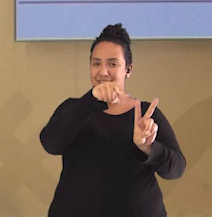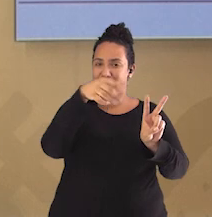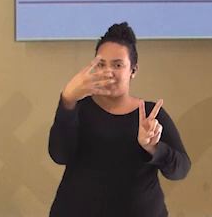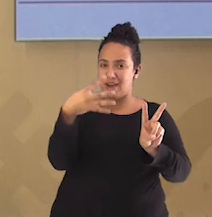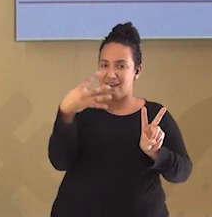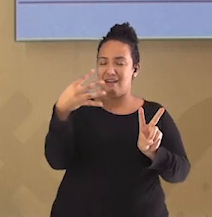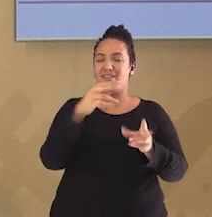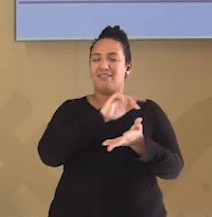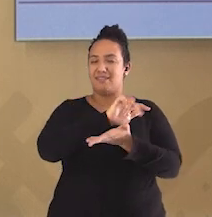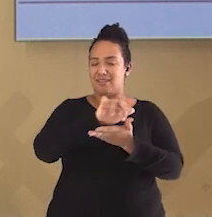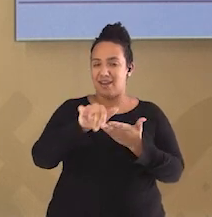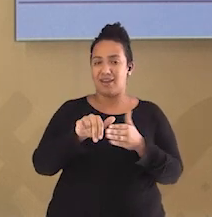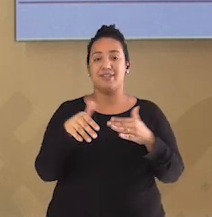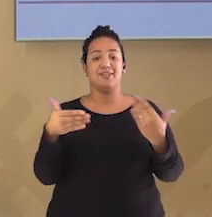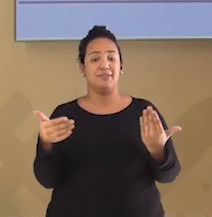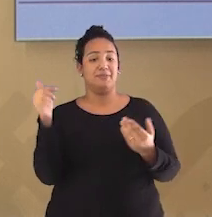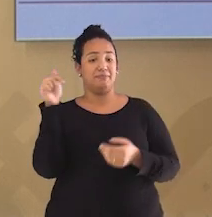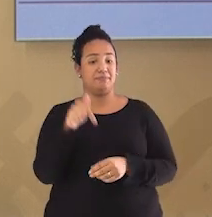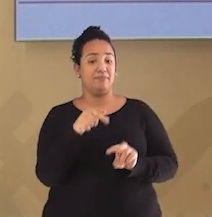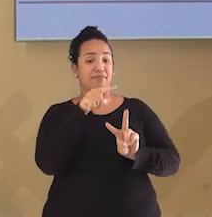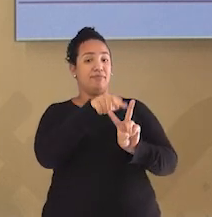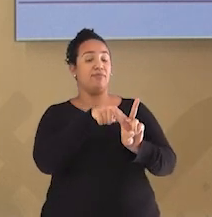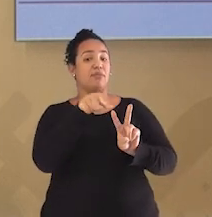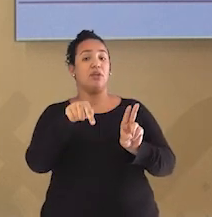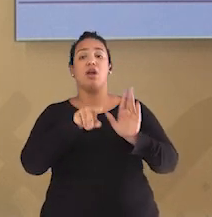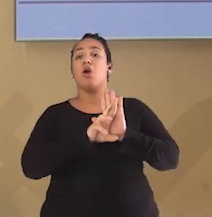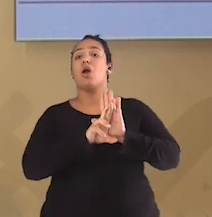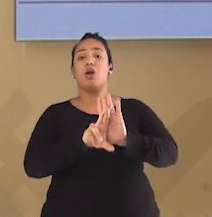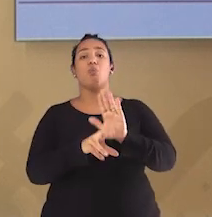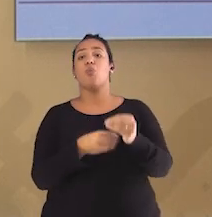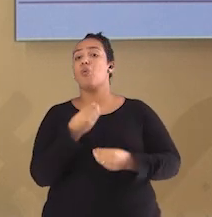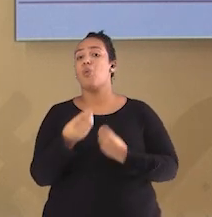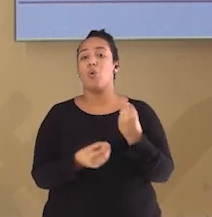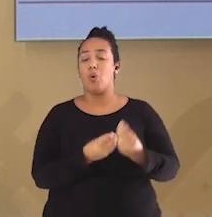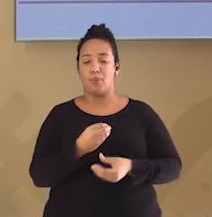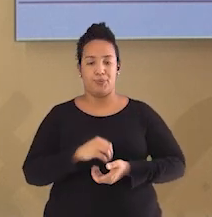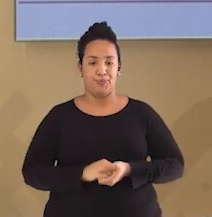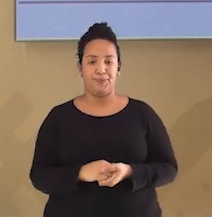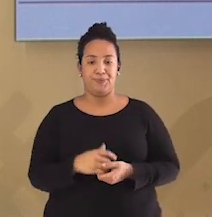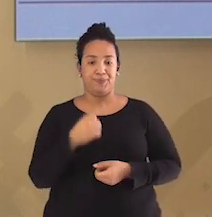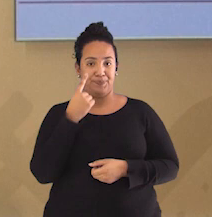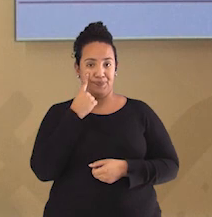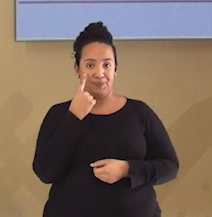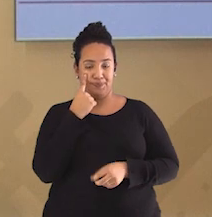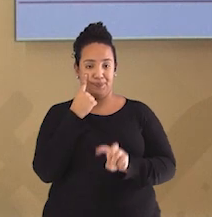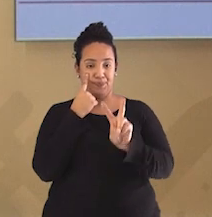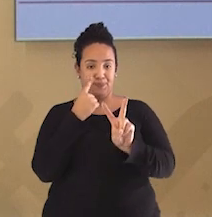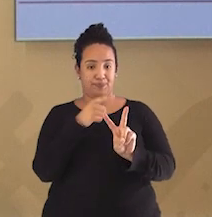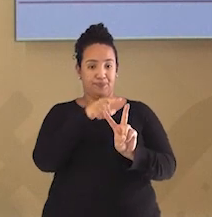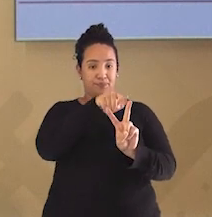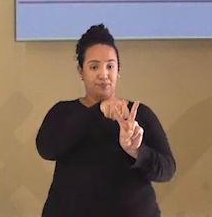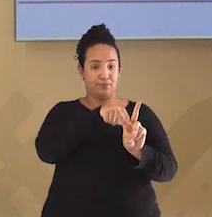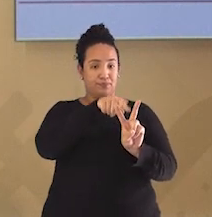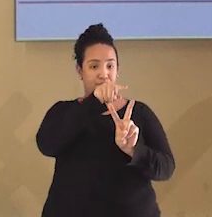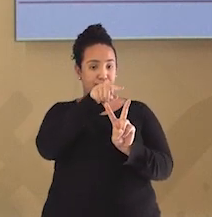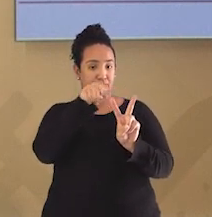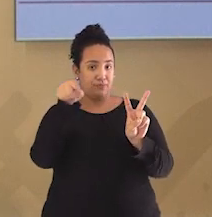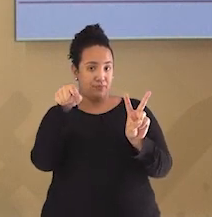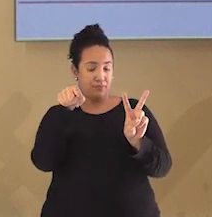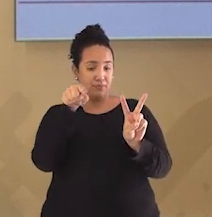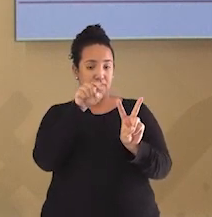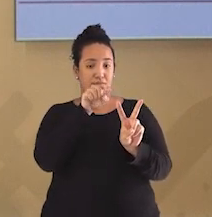raízes. A radiciação ela é representada da seguinte forma, onde chamamos o